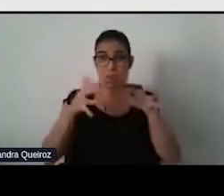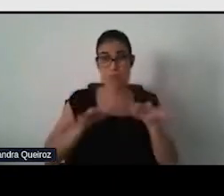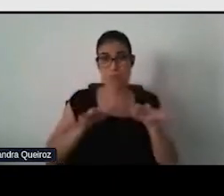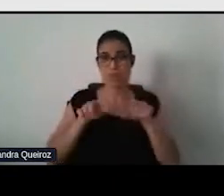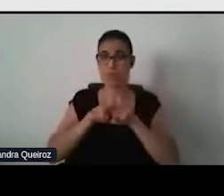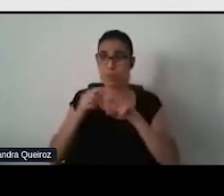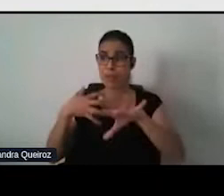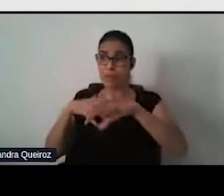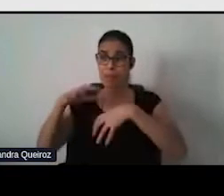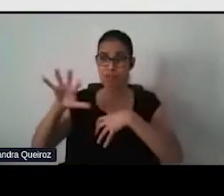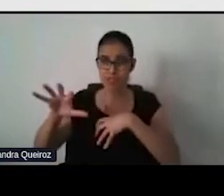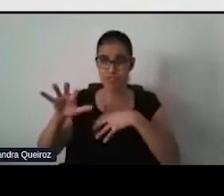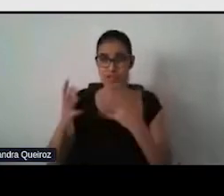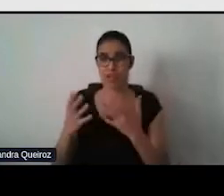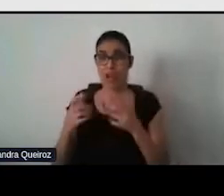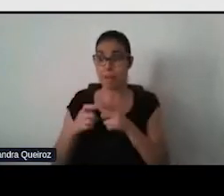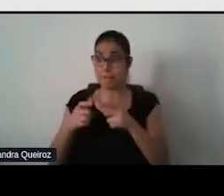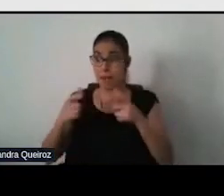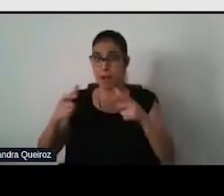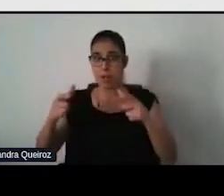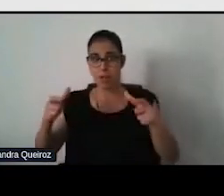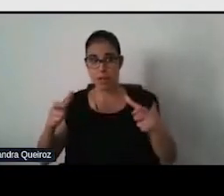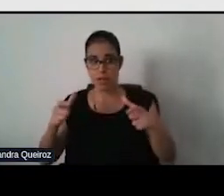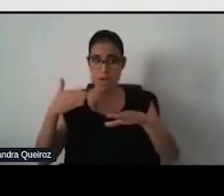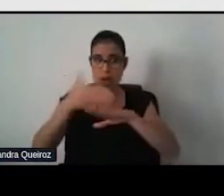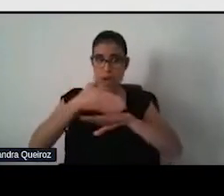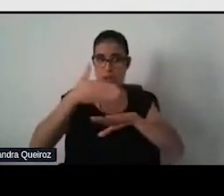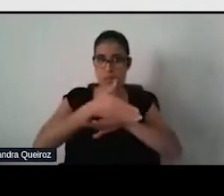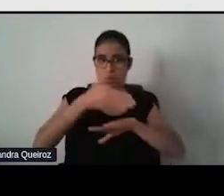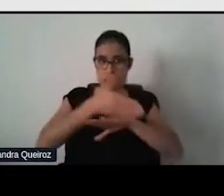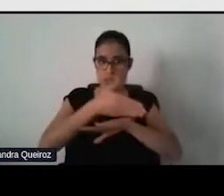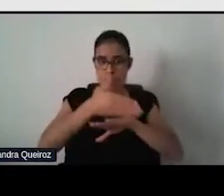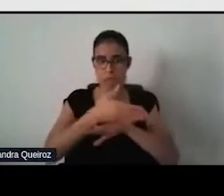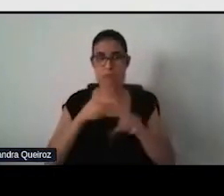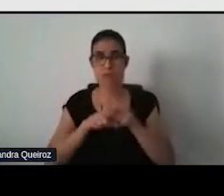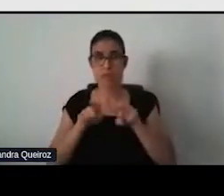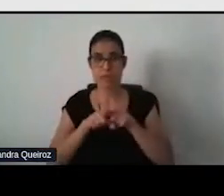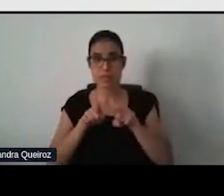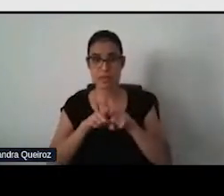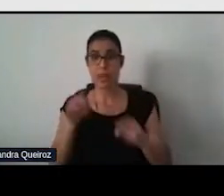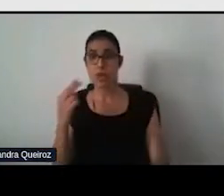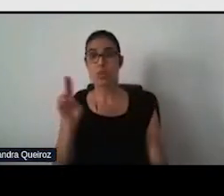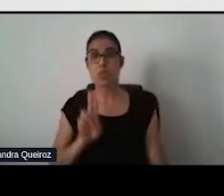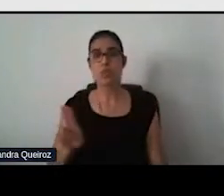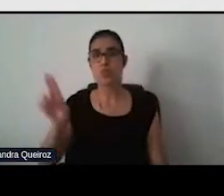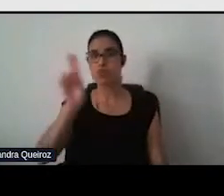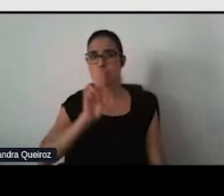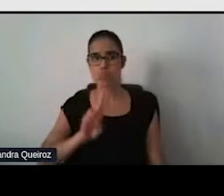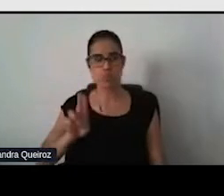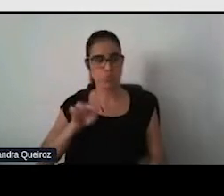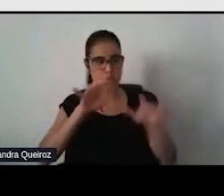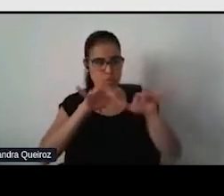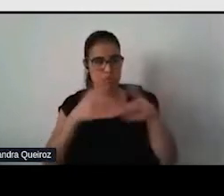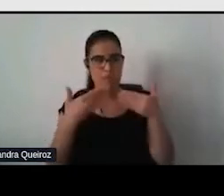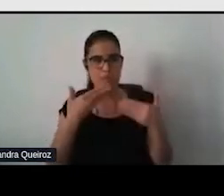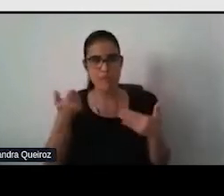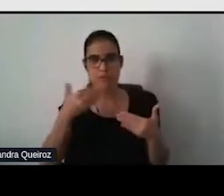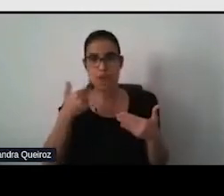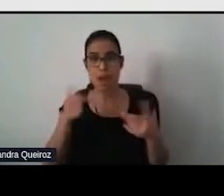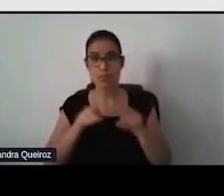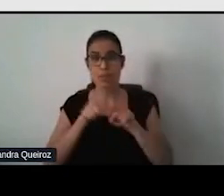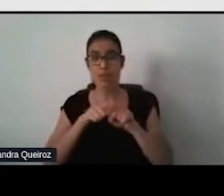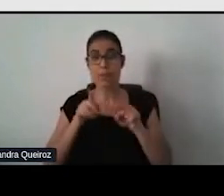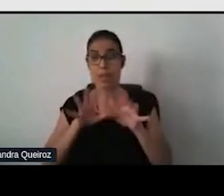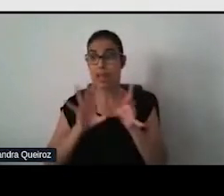mais pessoas, alcança o maior público possível, melhora a usabilidade, democratiza o acesso.